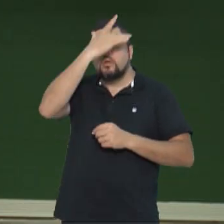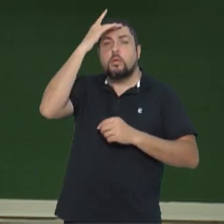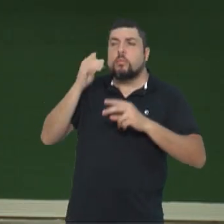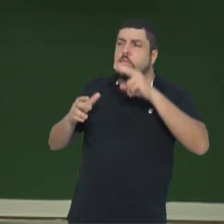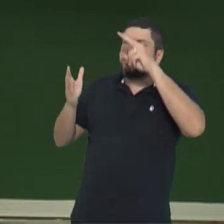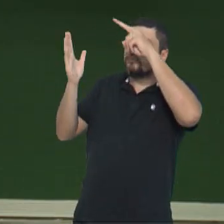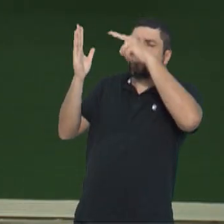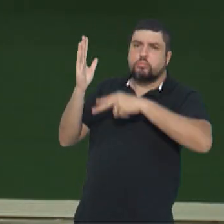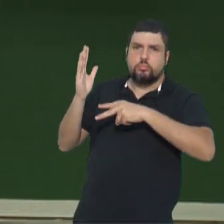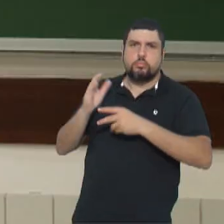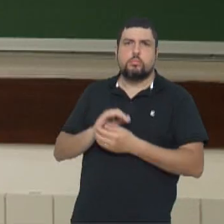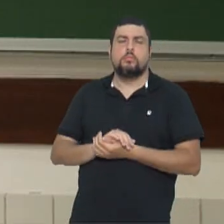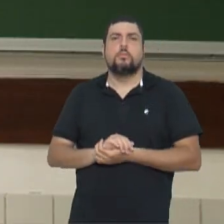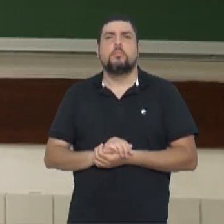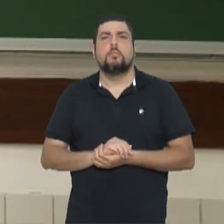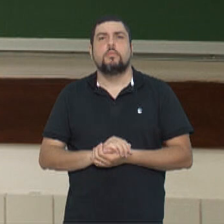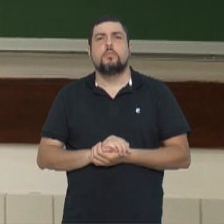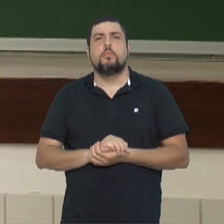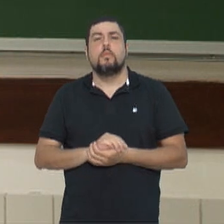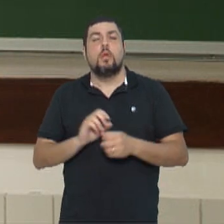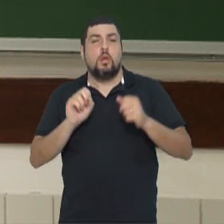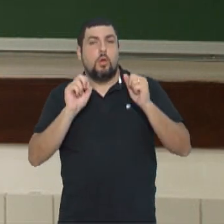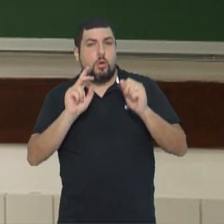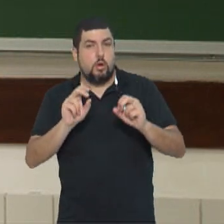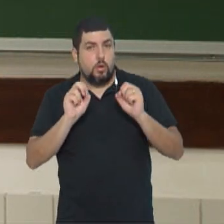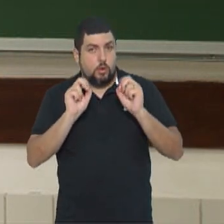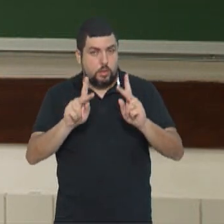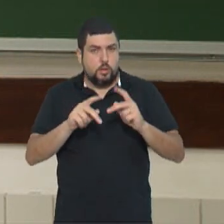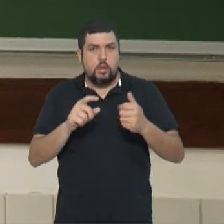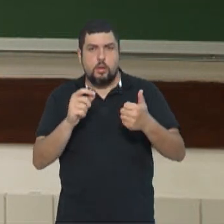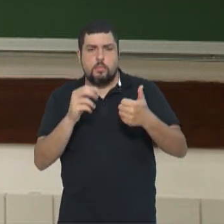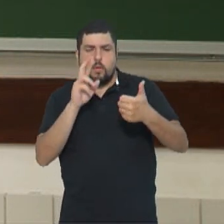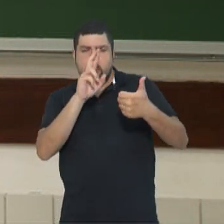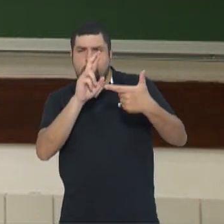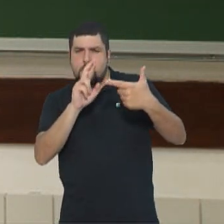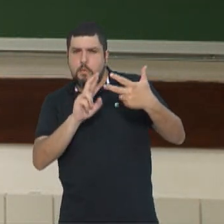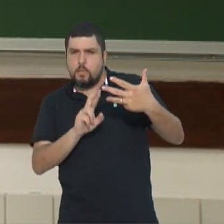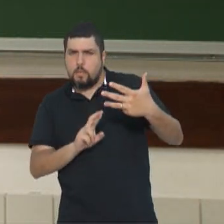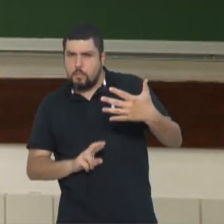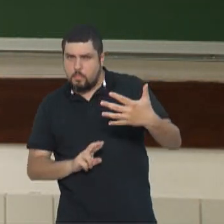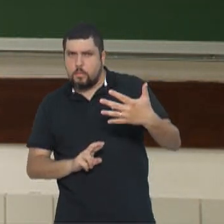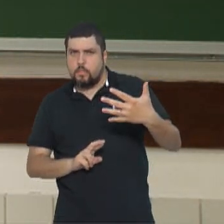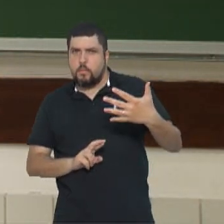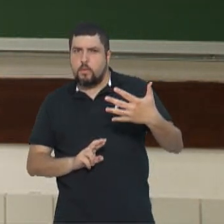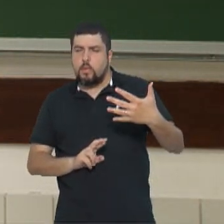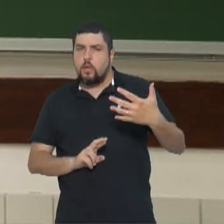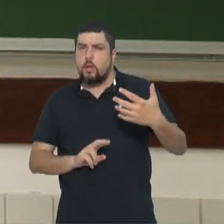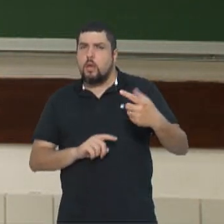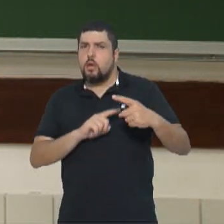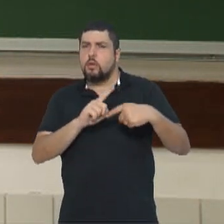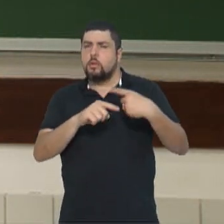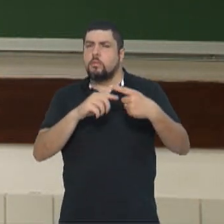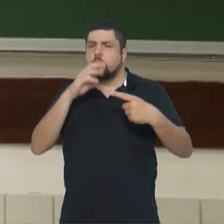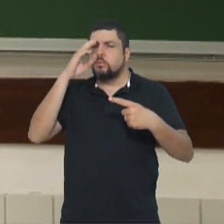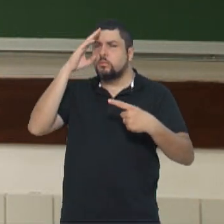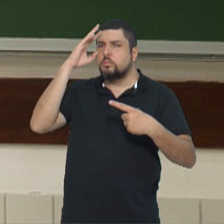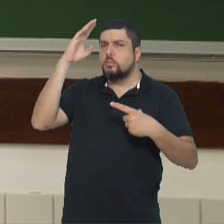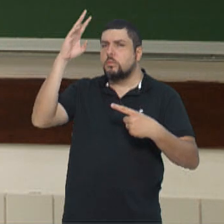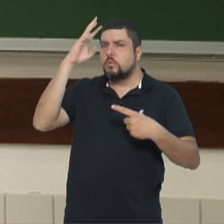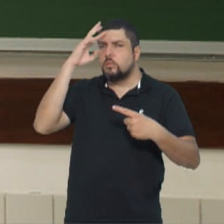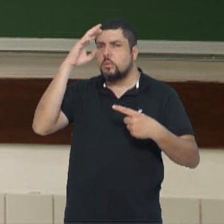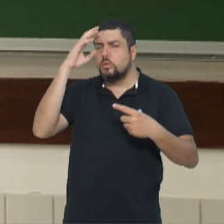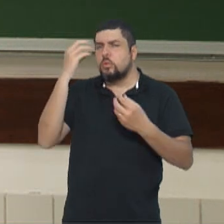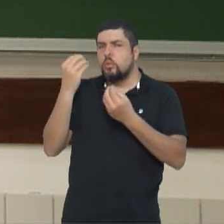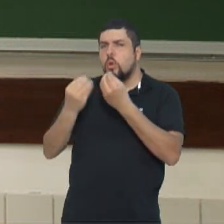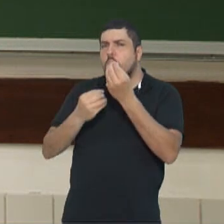bom? Beleza? Então eu respondo essas perguntinhas no meu caderno e eu já começo a ter uma ideia desse texto,